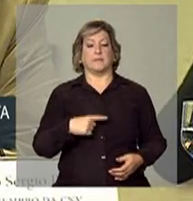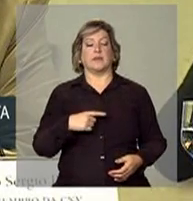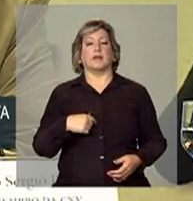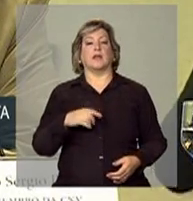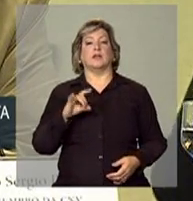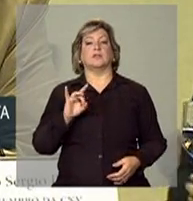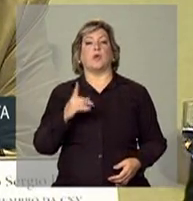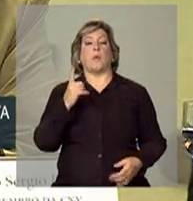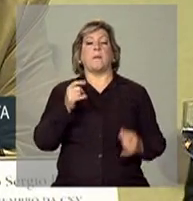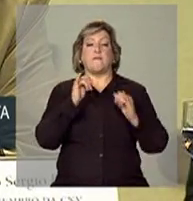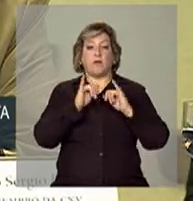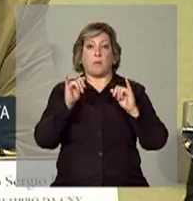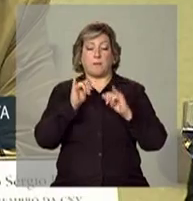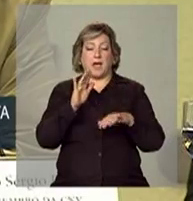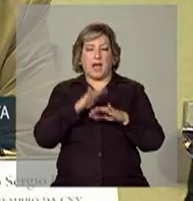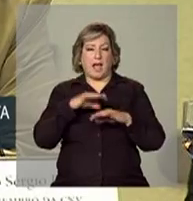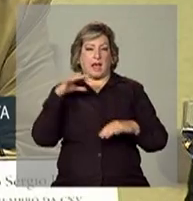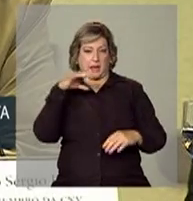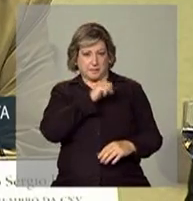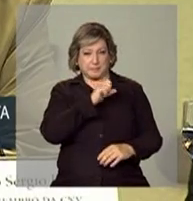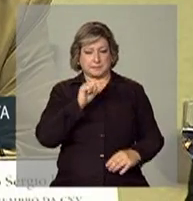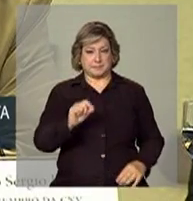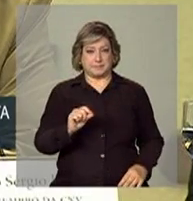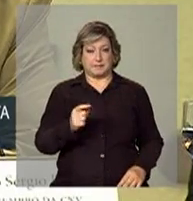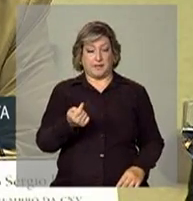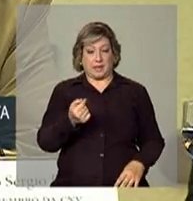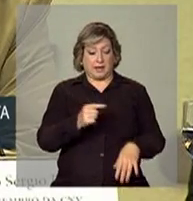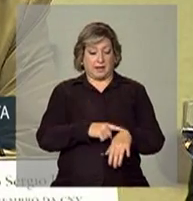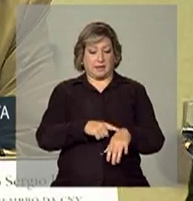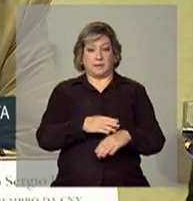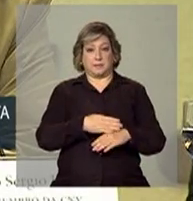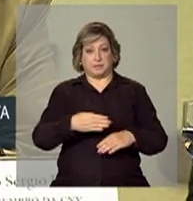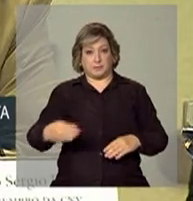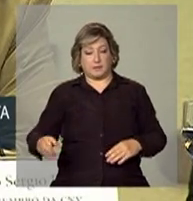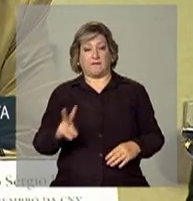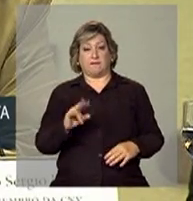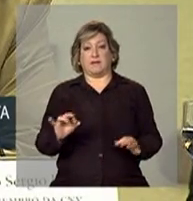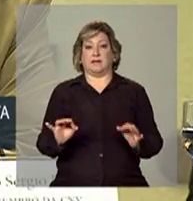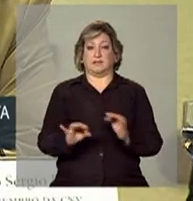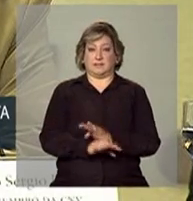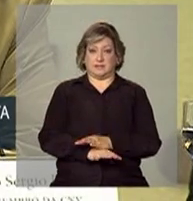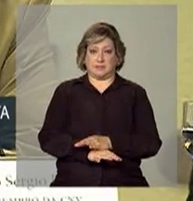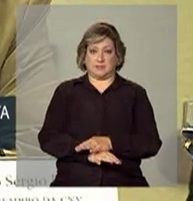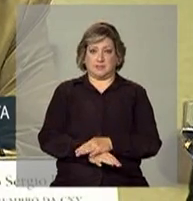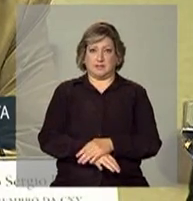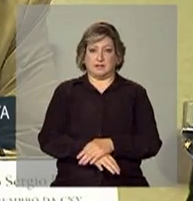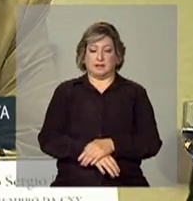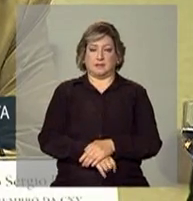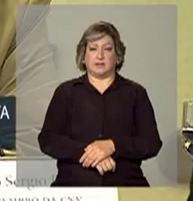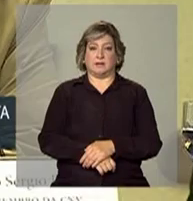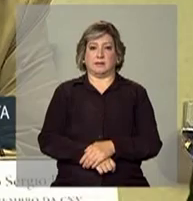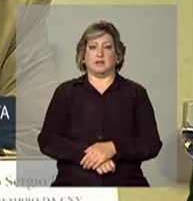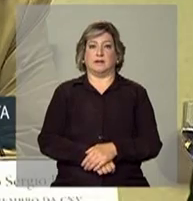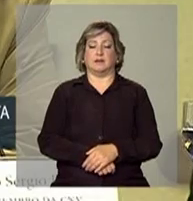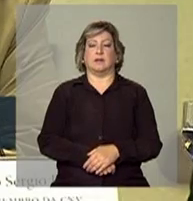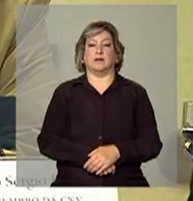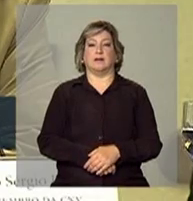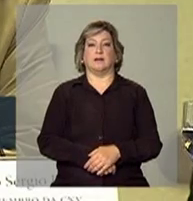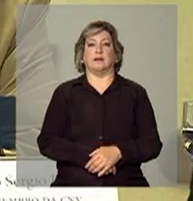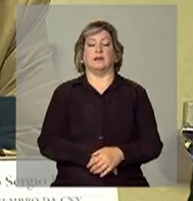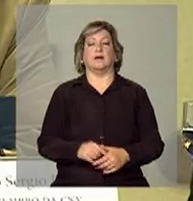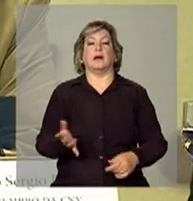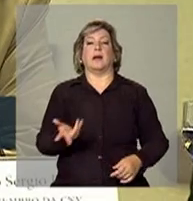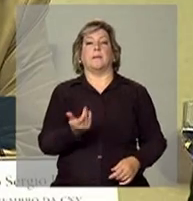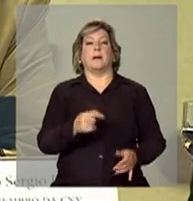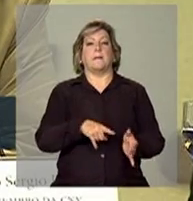só uma informação muito rápida. Daqui a pouco vai ser terminada a magnífica